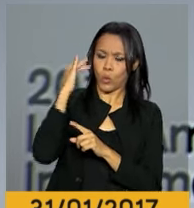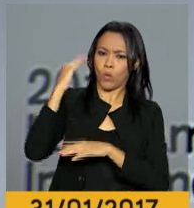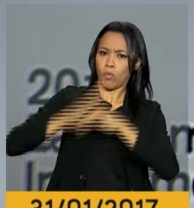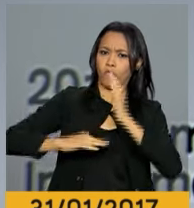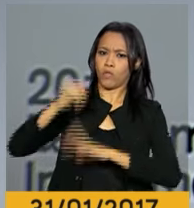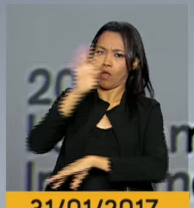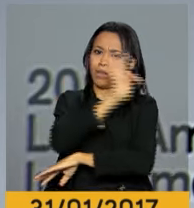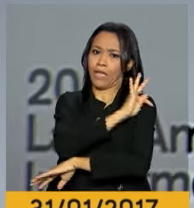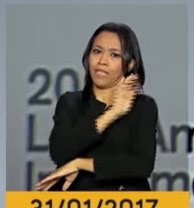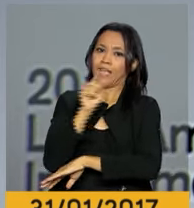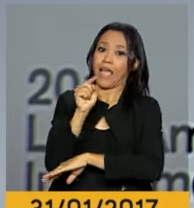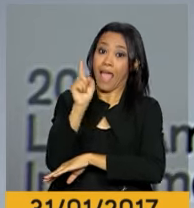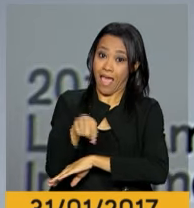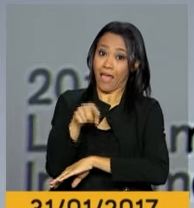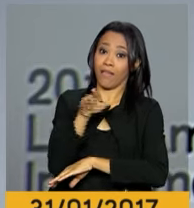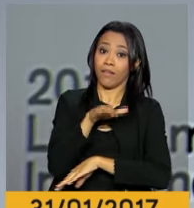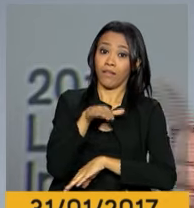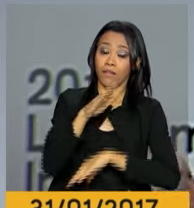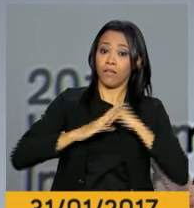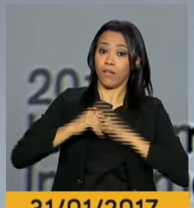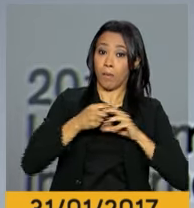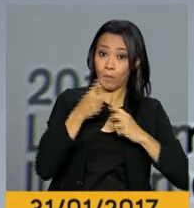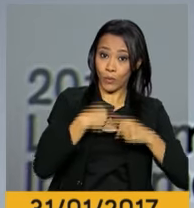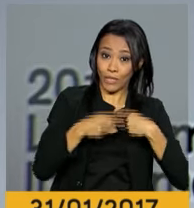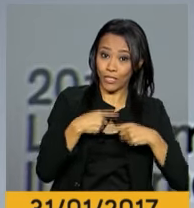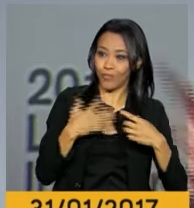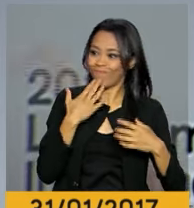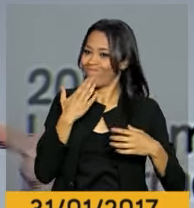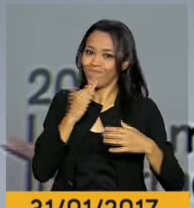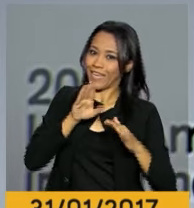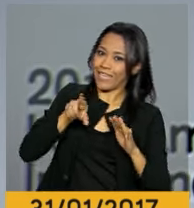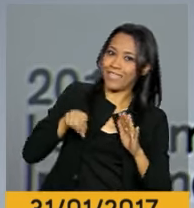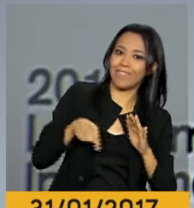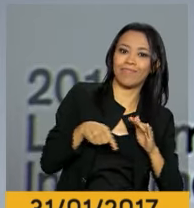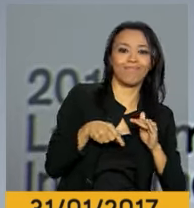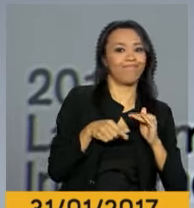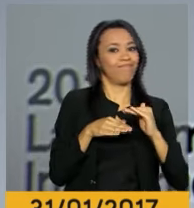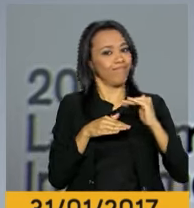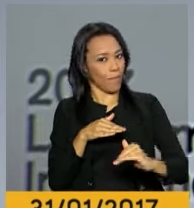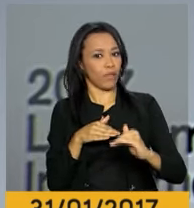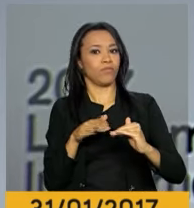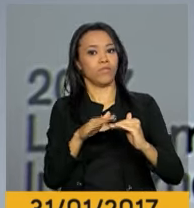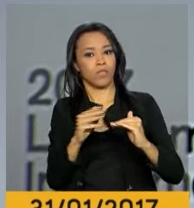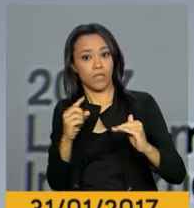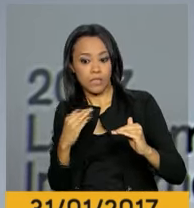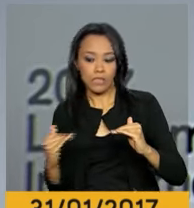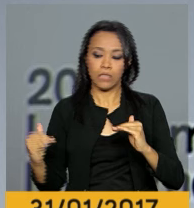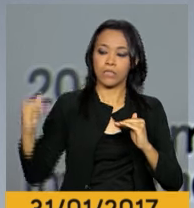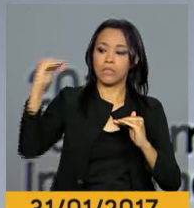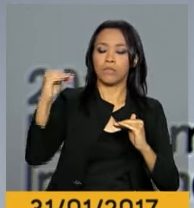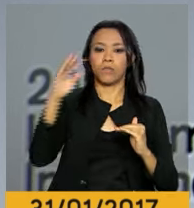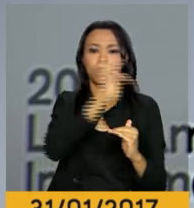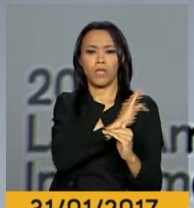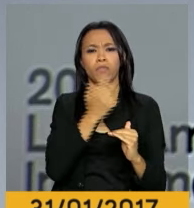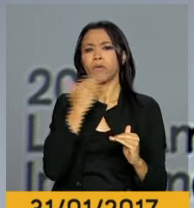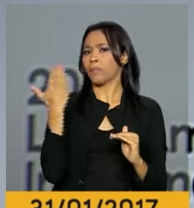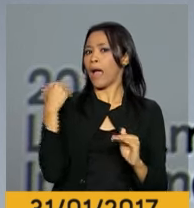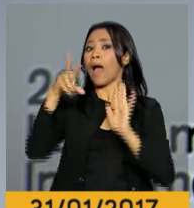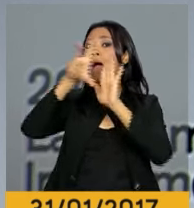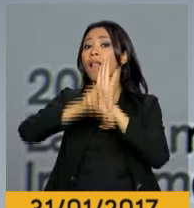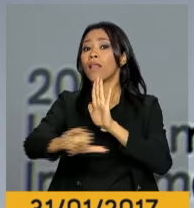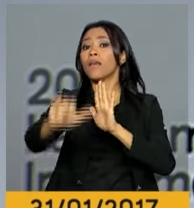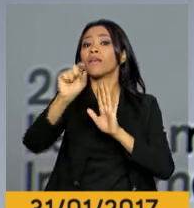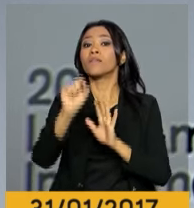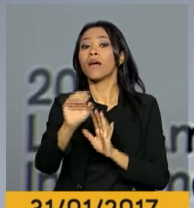parâmetros da lei de responsabilidades estatais que nós fizemos aprovar recentemente a lei